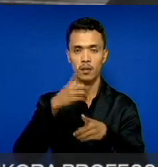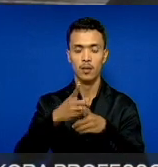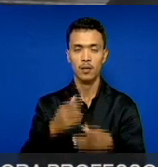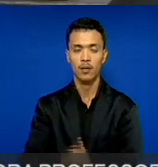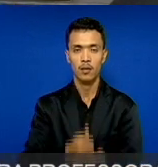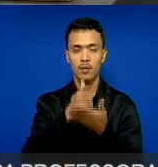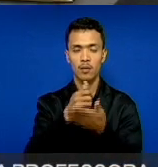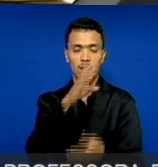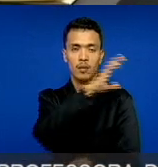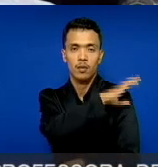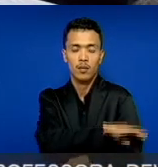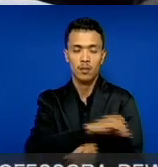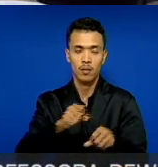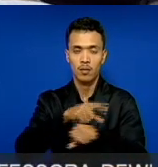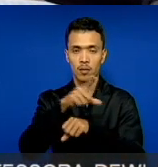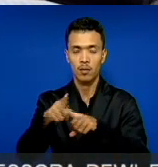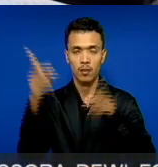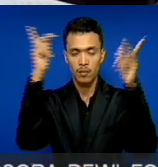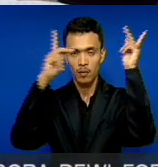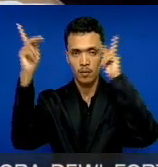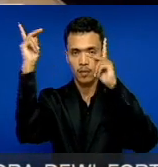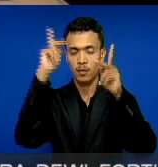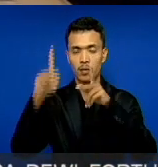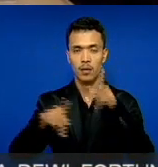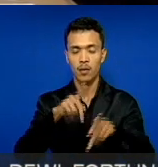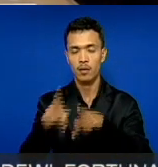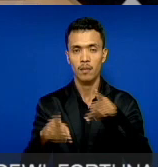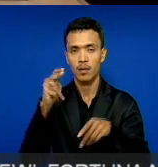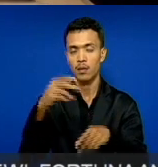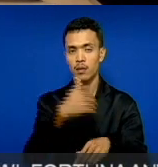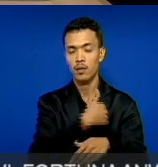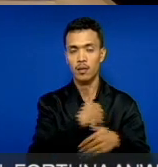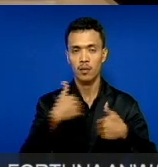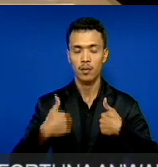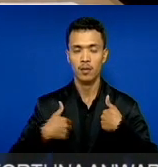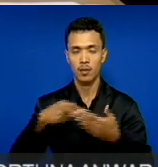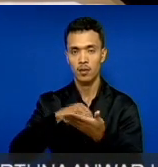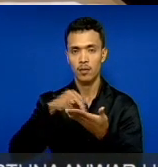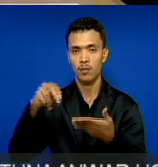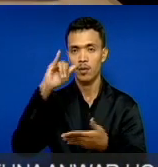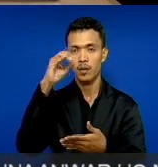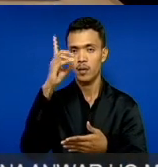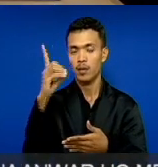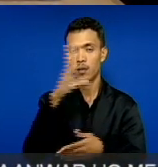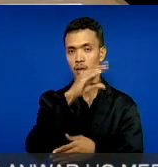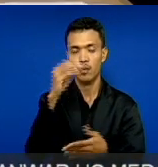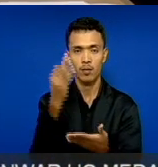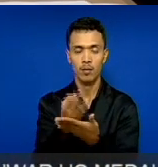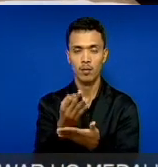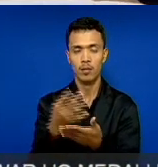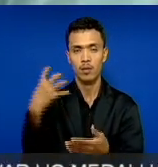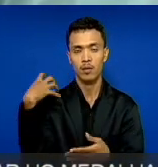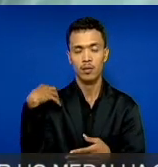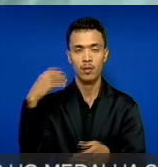segurança social, mas bem preocupação cidadão siranian maca, será o que é número ID, no montante OSAN contributivo e a Instituto Nacional